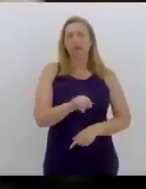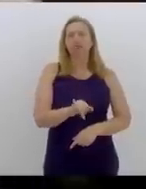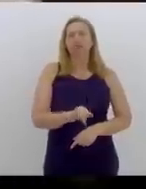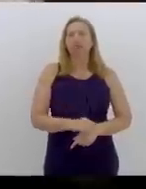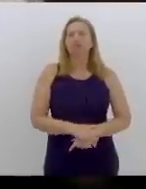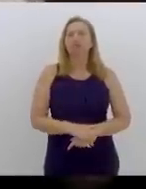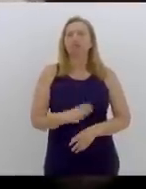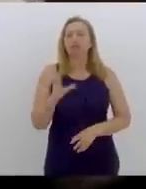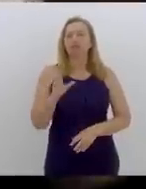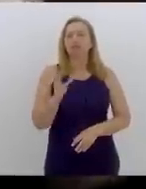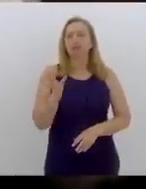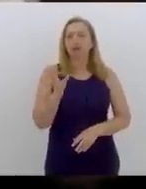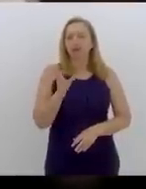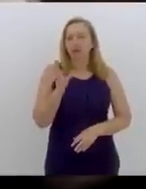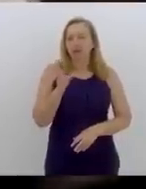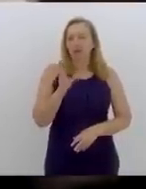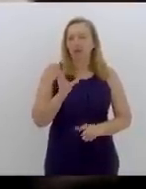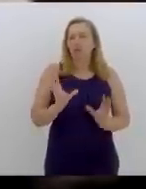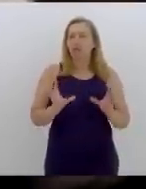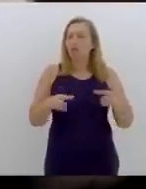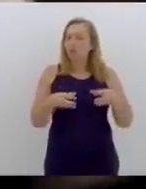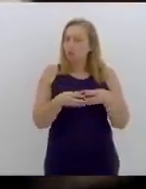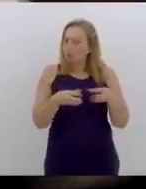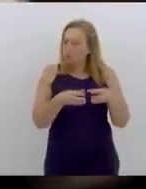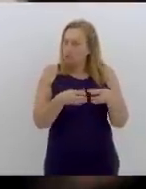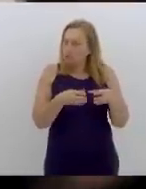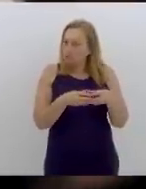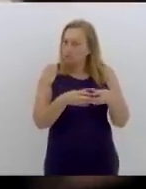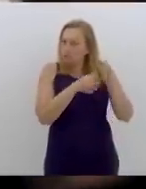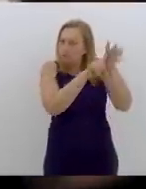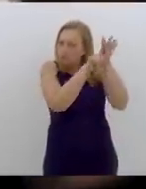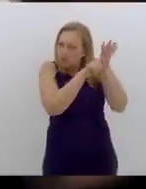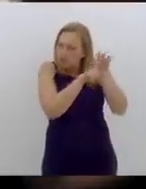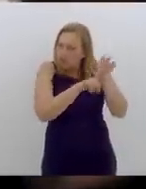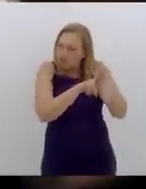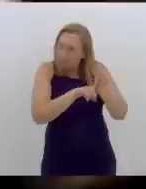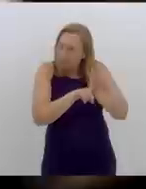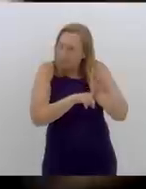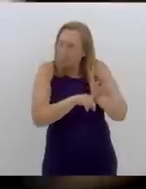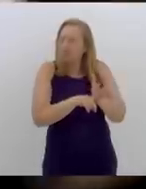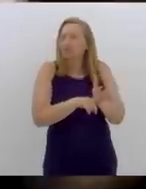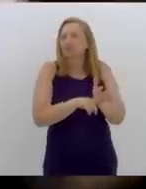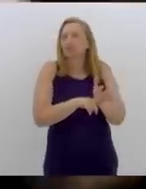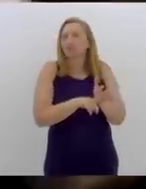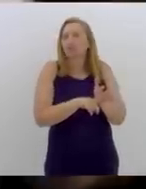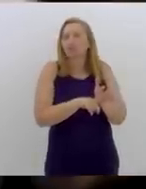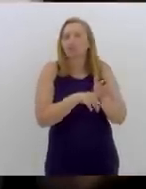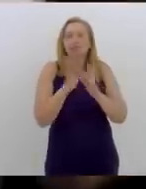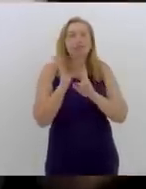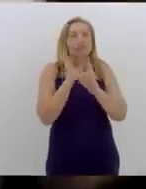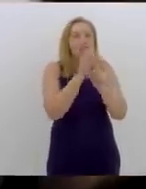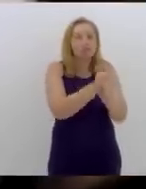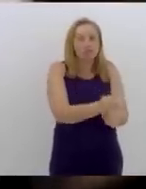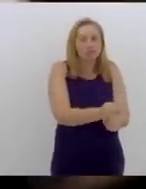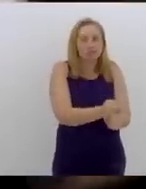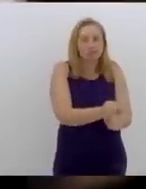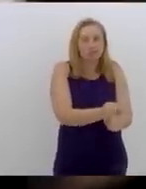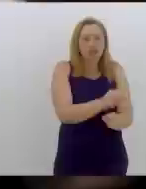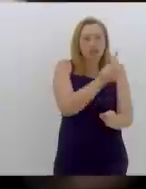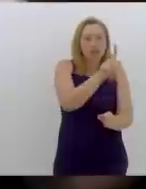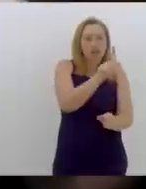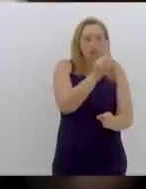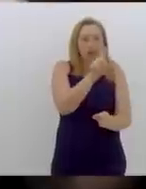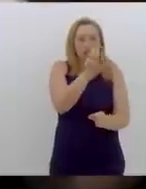rapidinho é uma comissão né de análise de revisão de pade